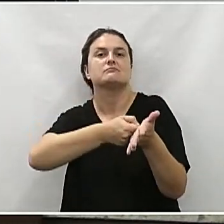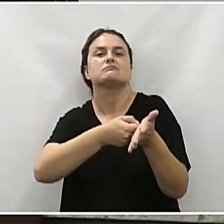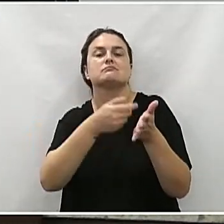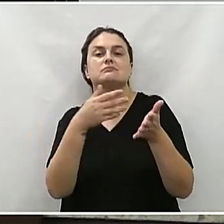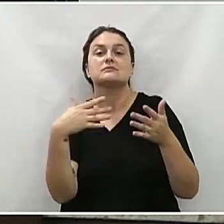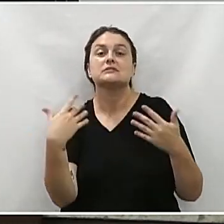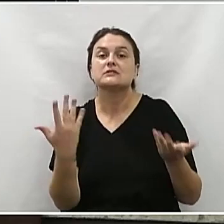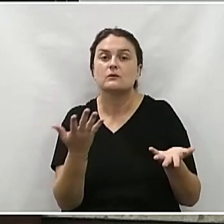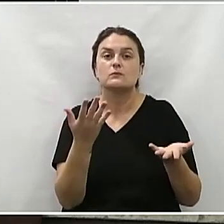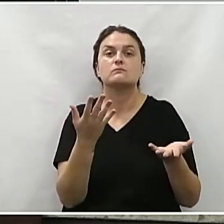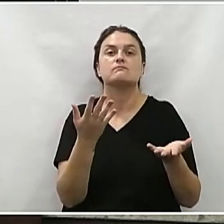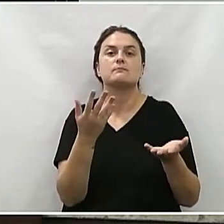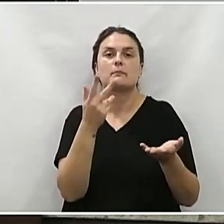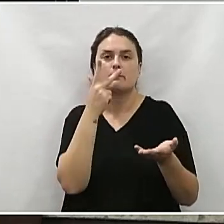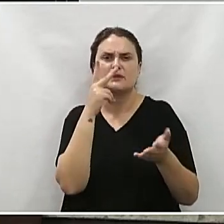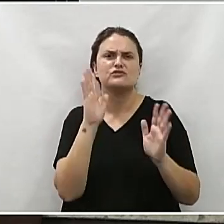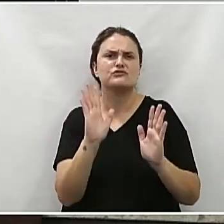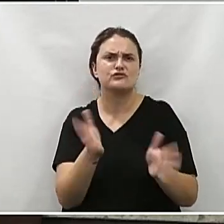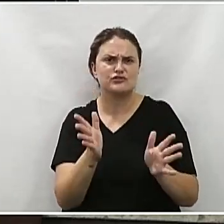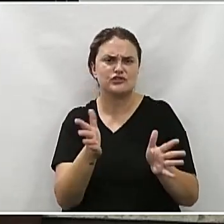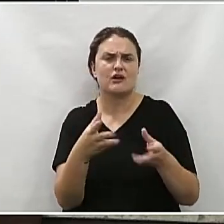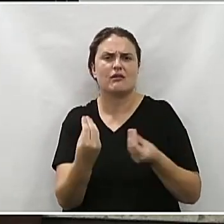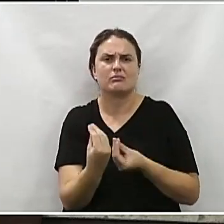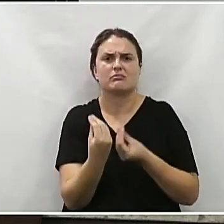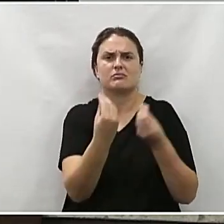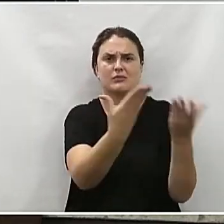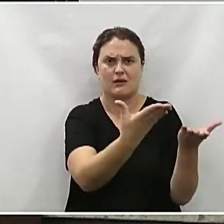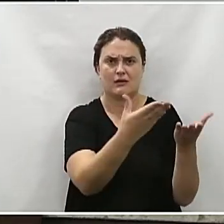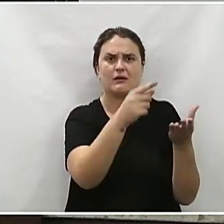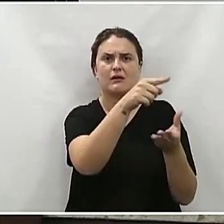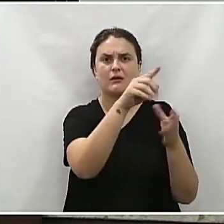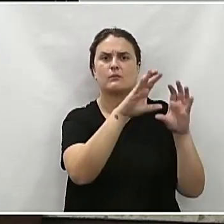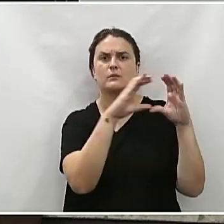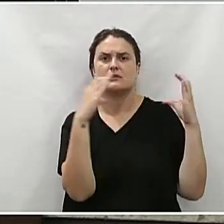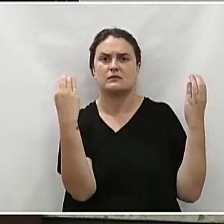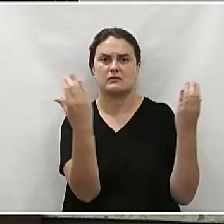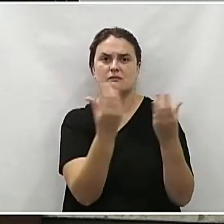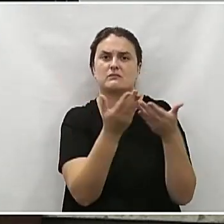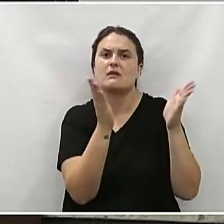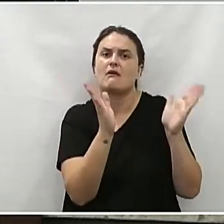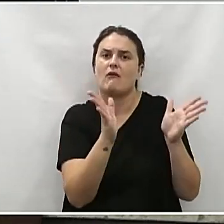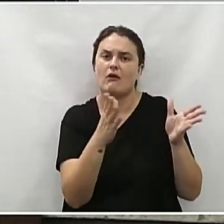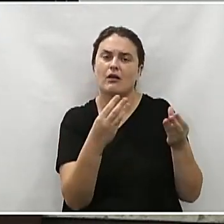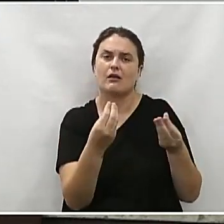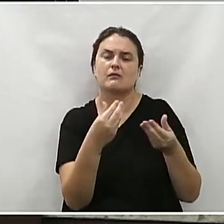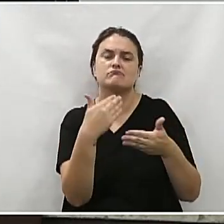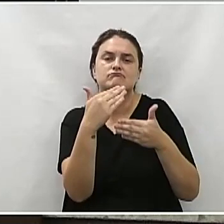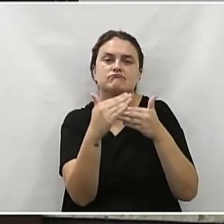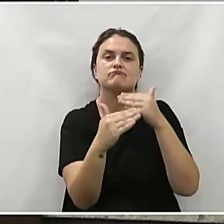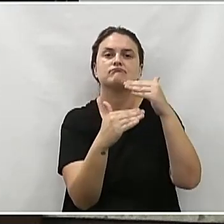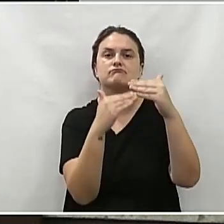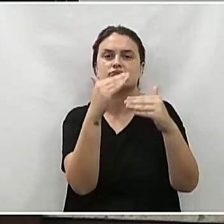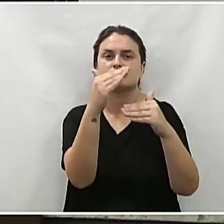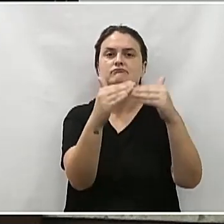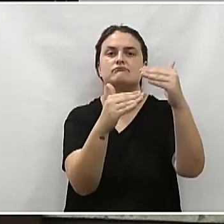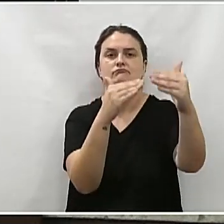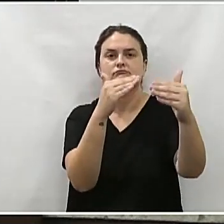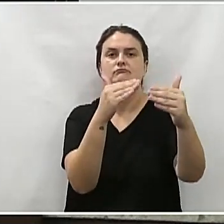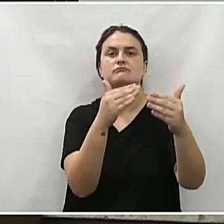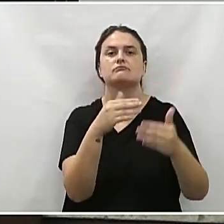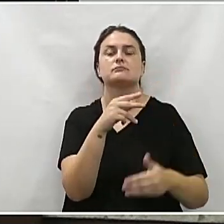já na verdade já era para ser entregue aquela comunidade e agora está sendo dado o andamento com a palavra